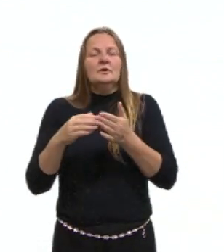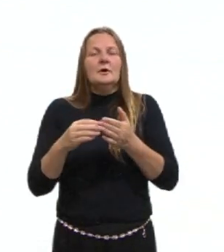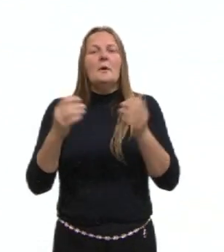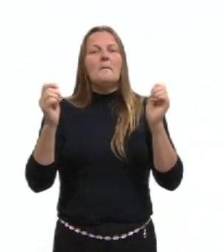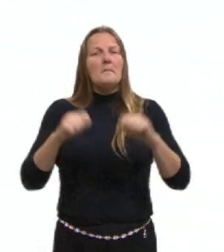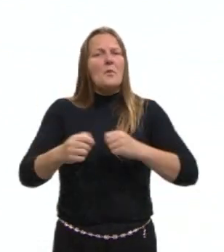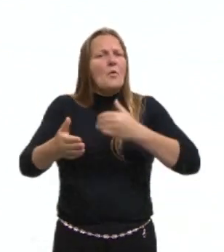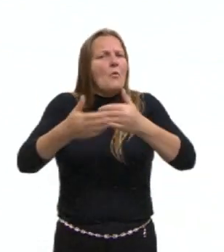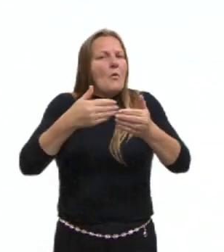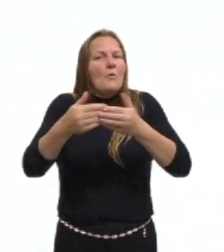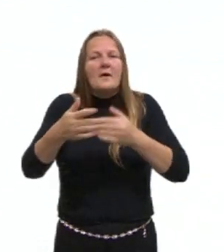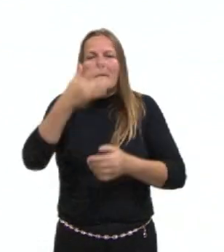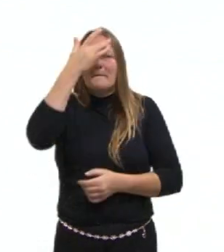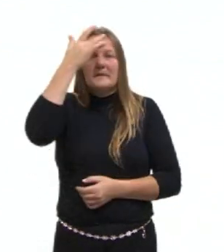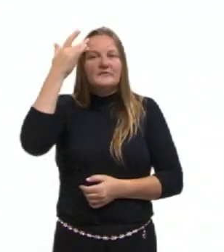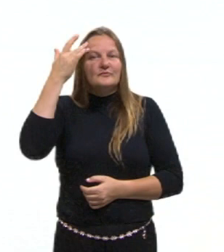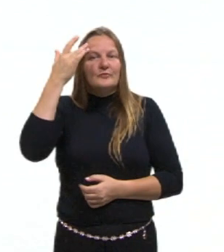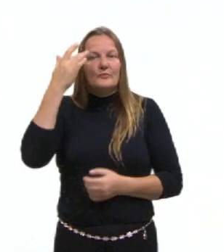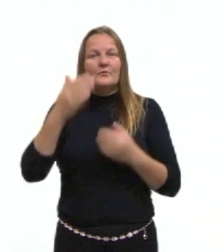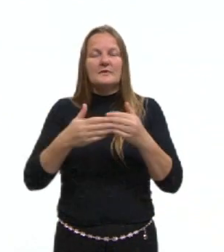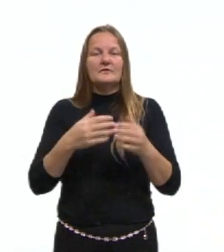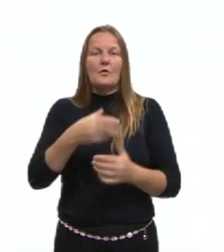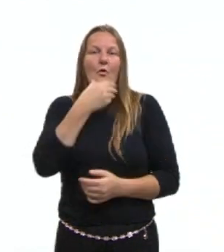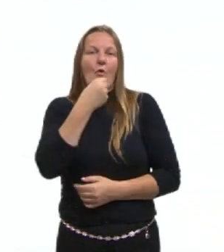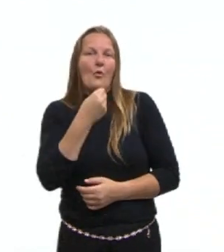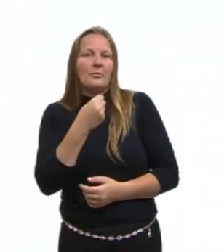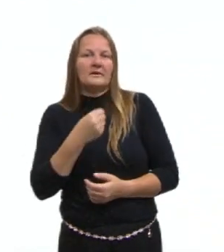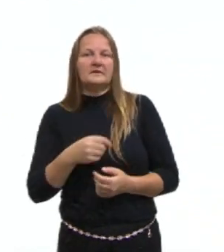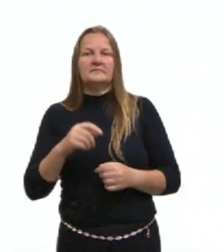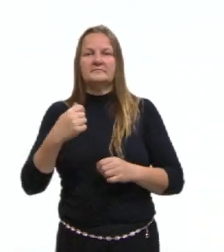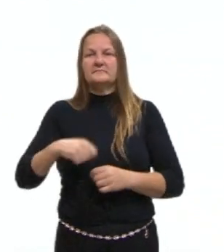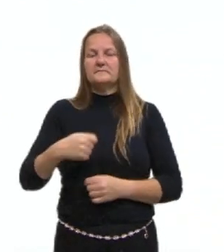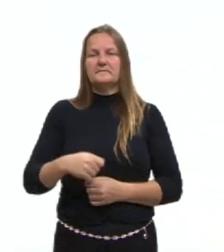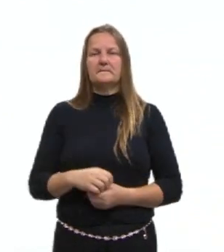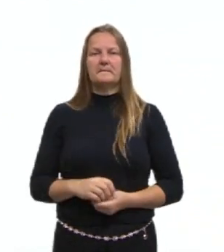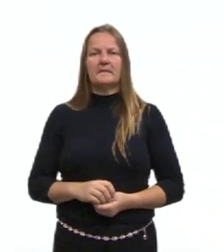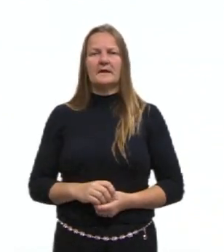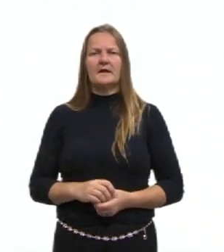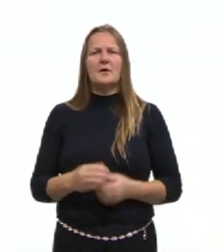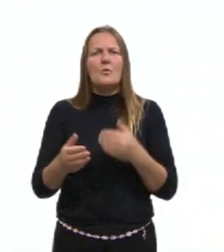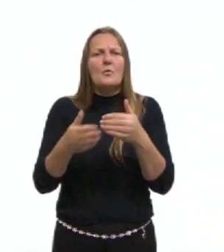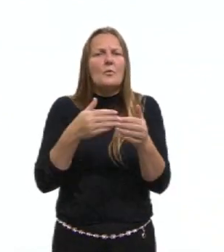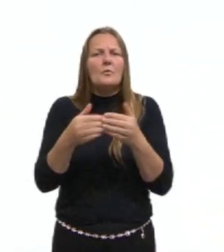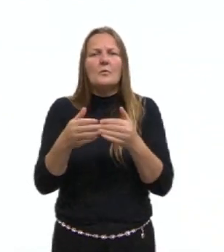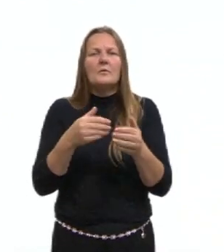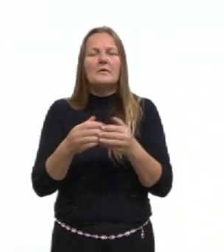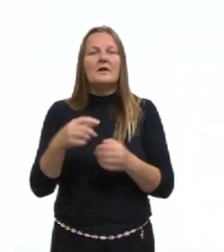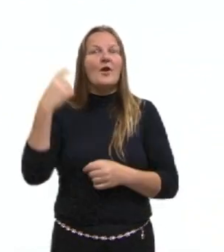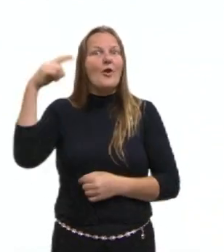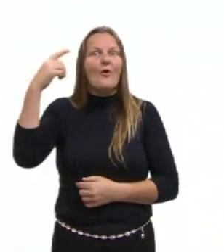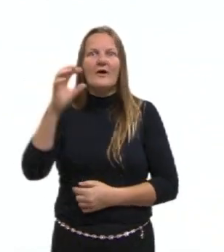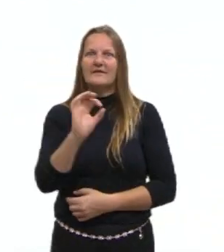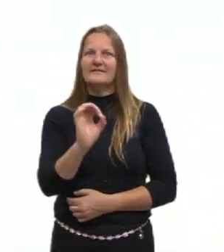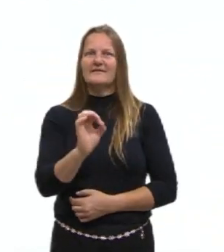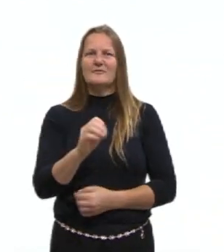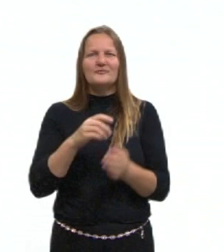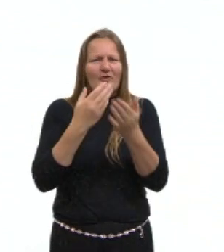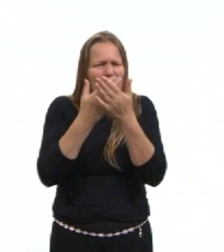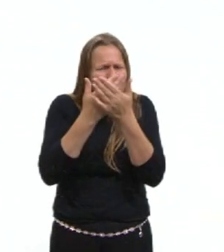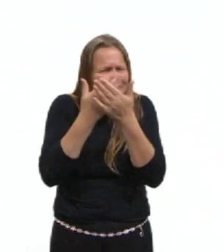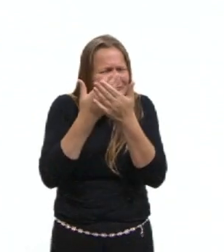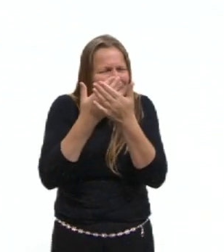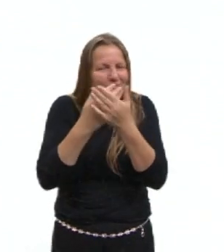ser qualquer pessoa. Não precisa ser um homem, né, de meia idade. Ou essa pessoa não é louca, né, pessoal? Ela estuda.